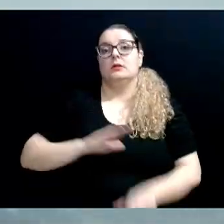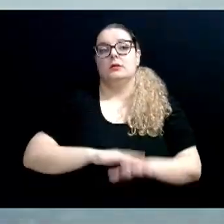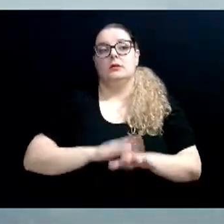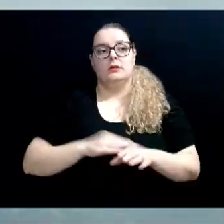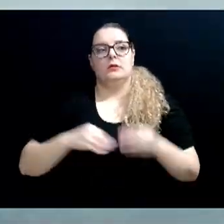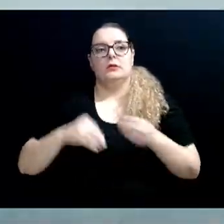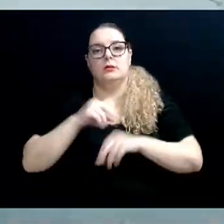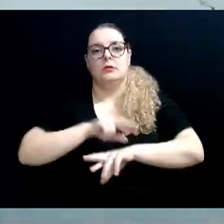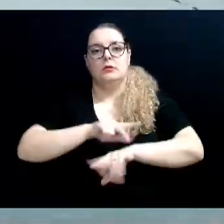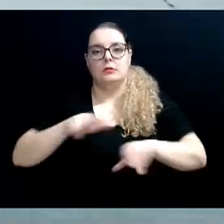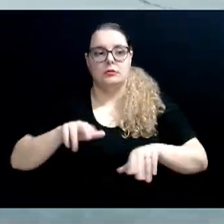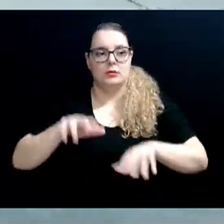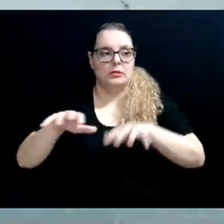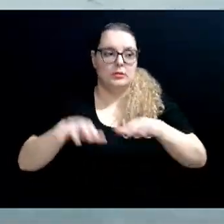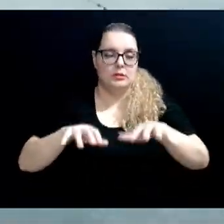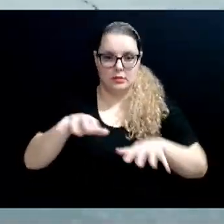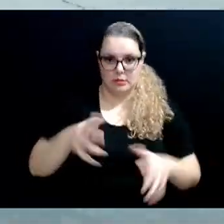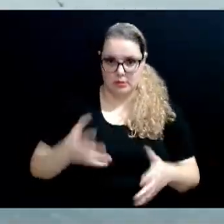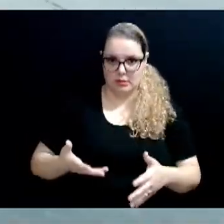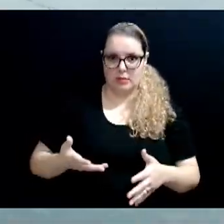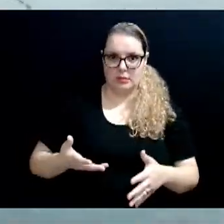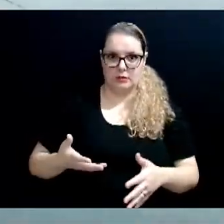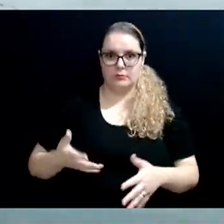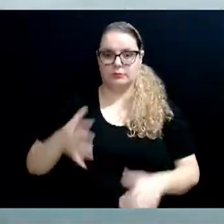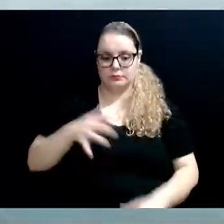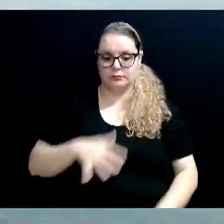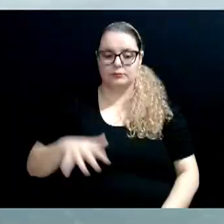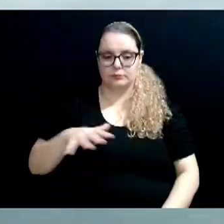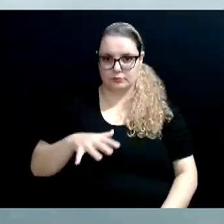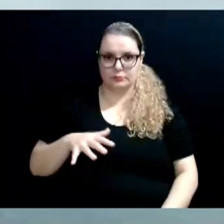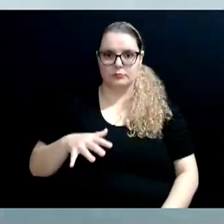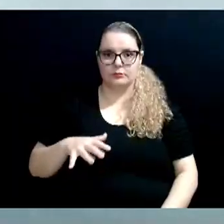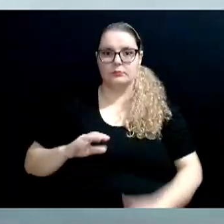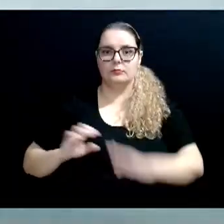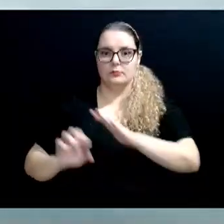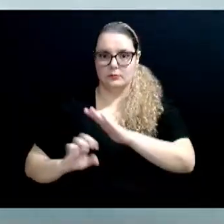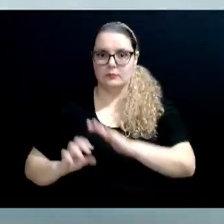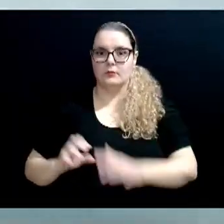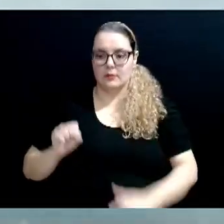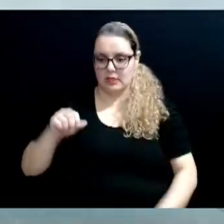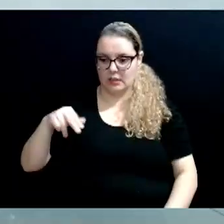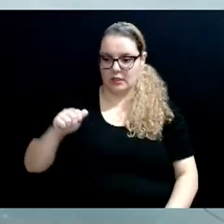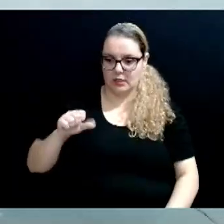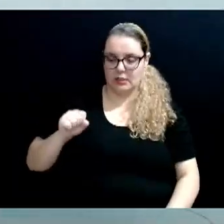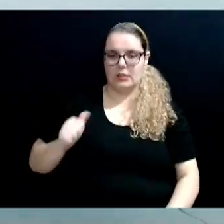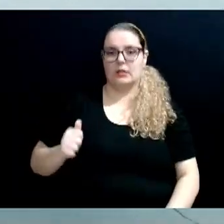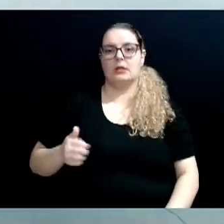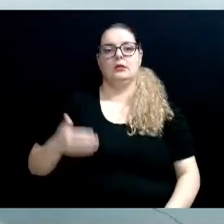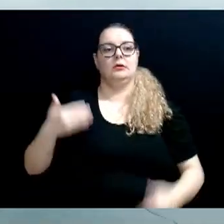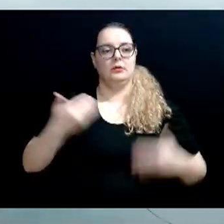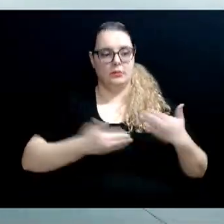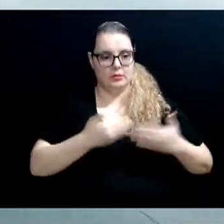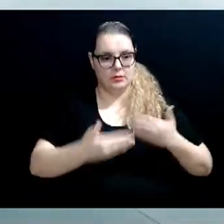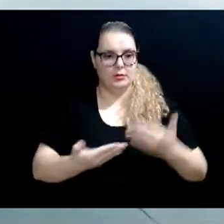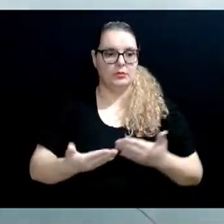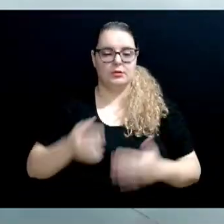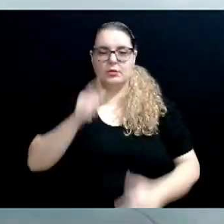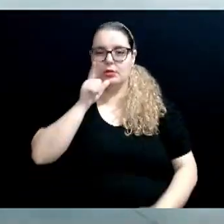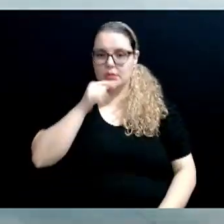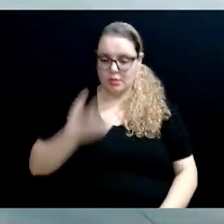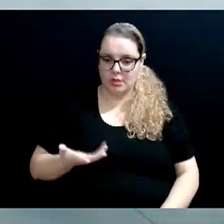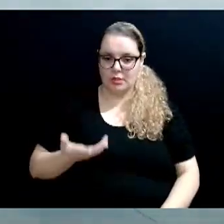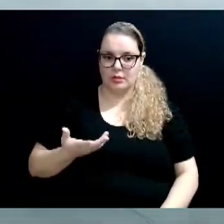setores aqui na empresa, na Sanasa, que fazem parte do processo de abastecimento de água, integrar esses setores